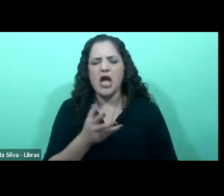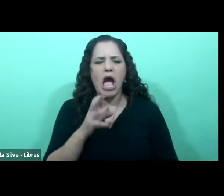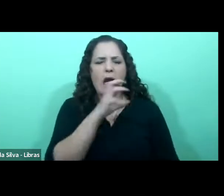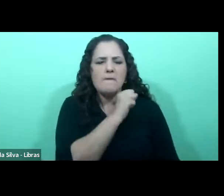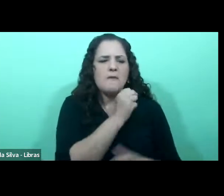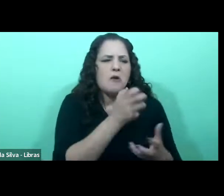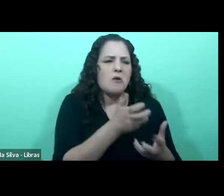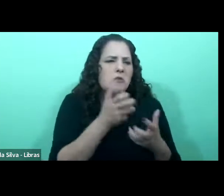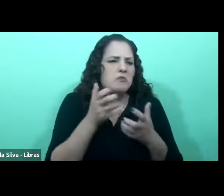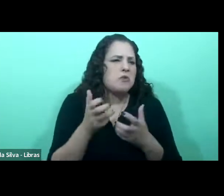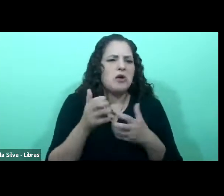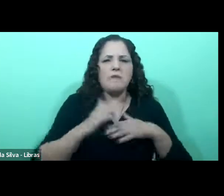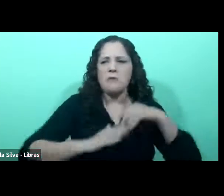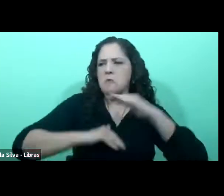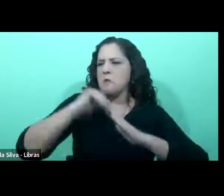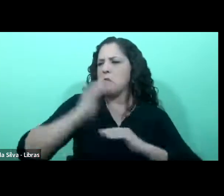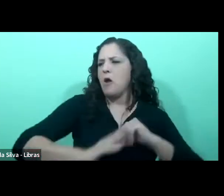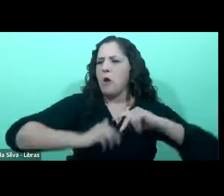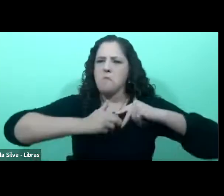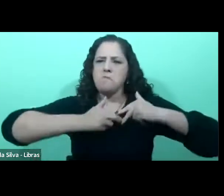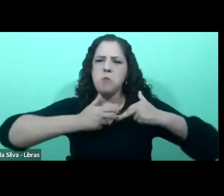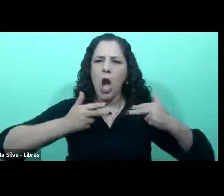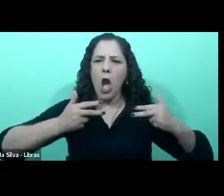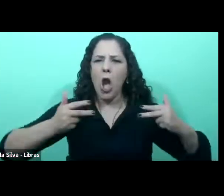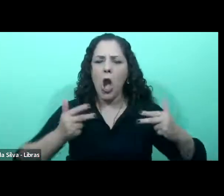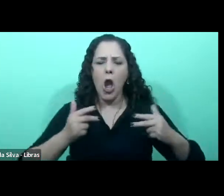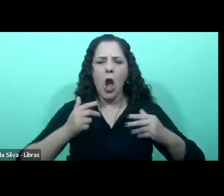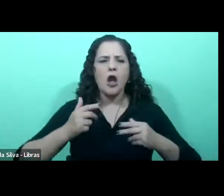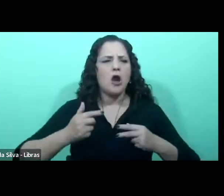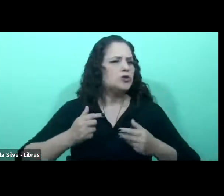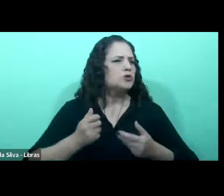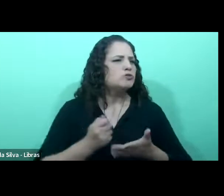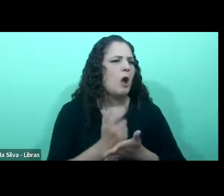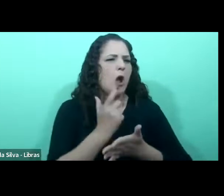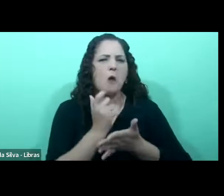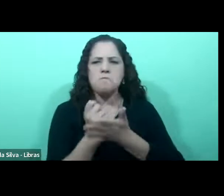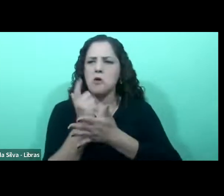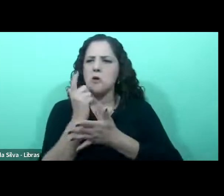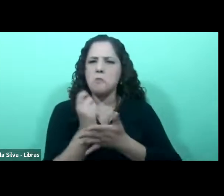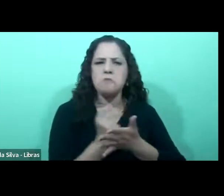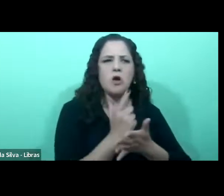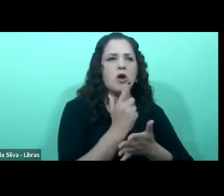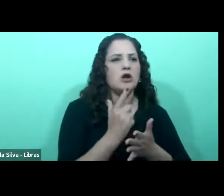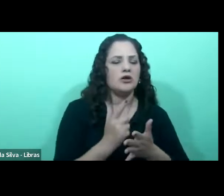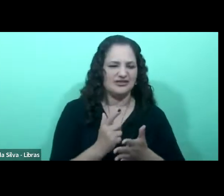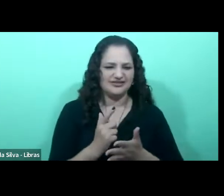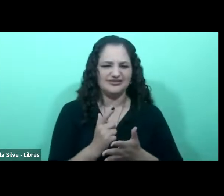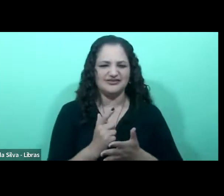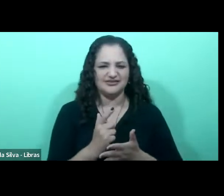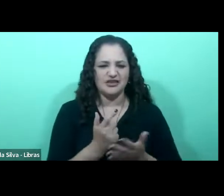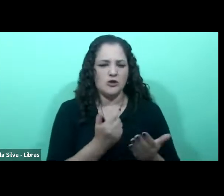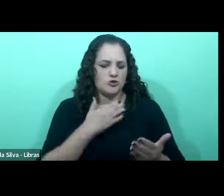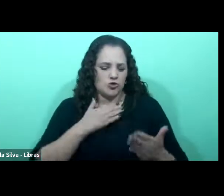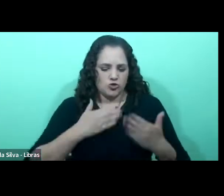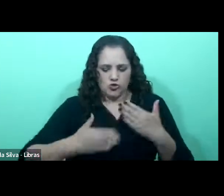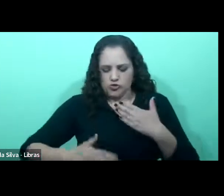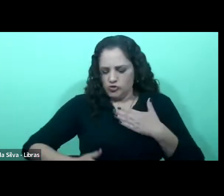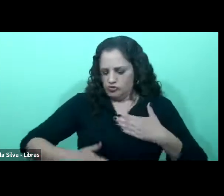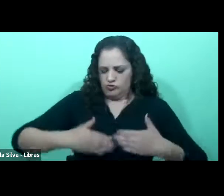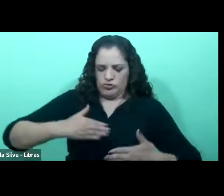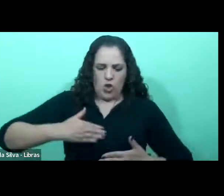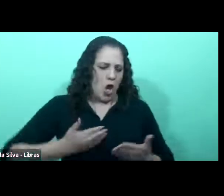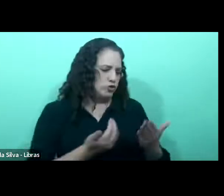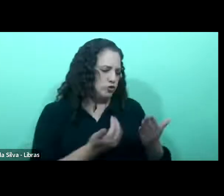pela multifuncionalidade, pelo consumismo, pelo corpo jovem, pela forma física,